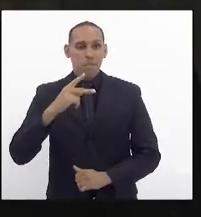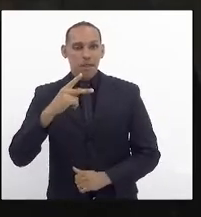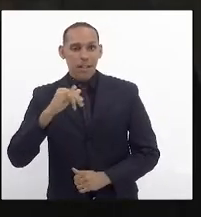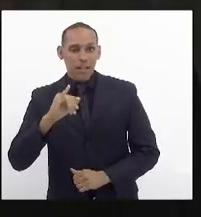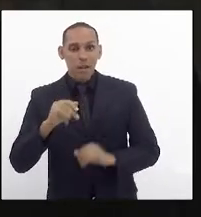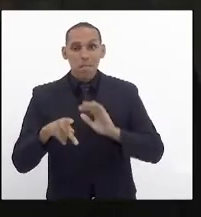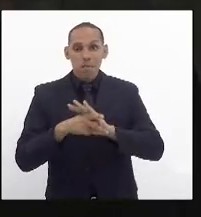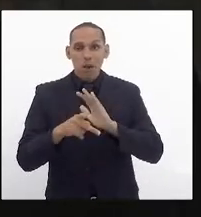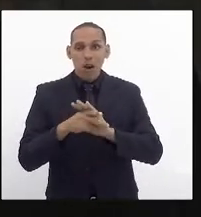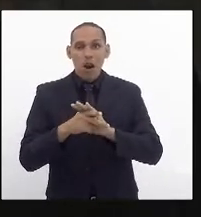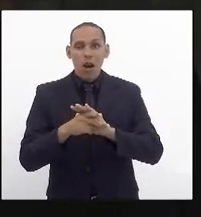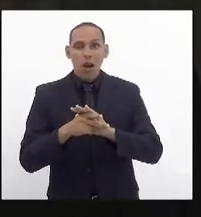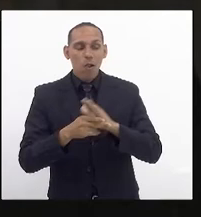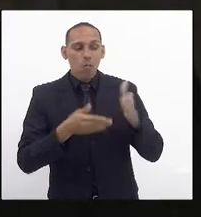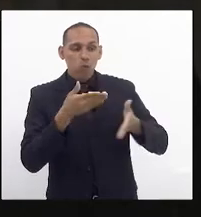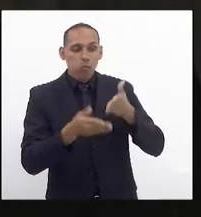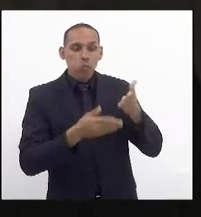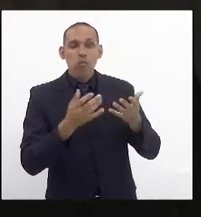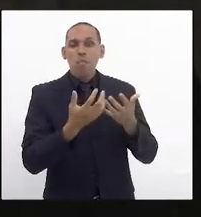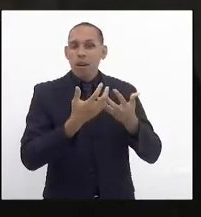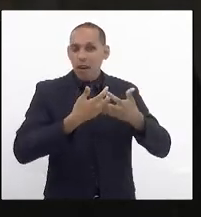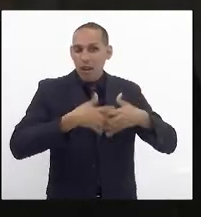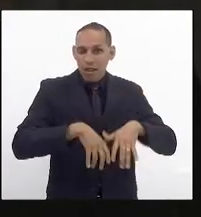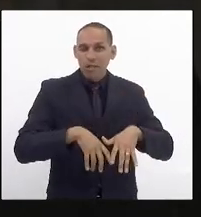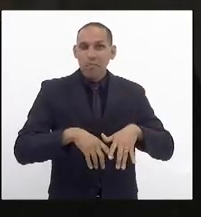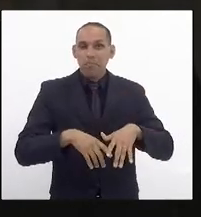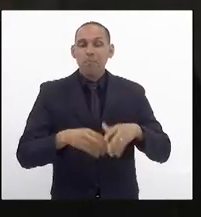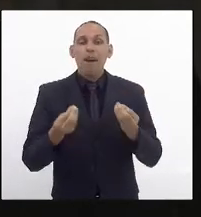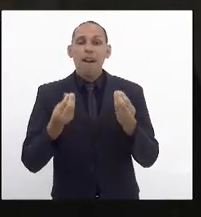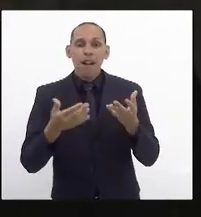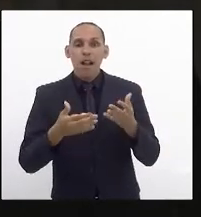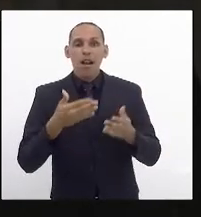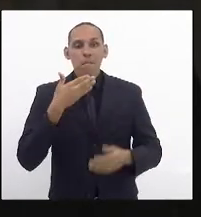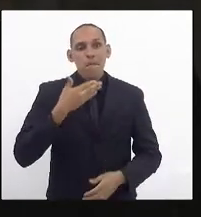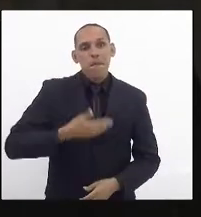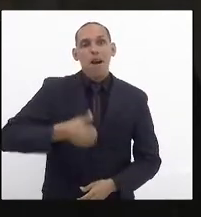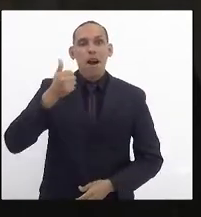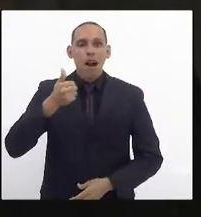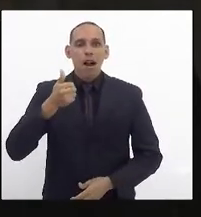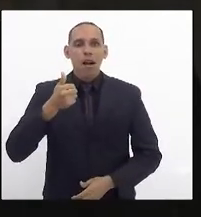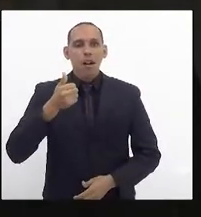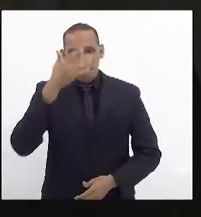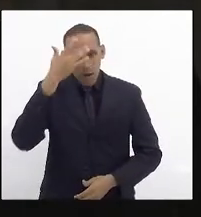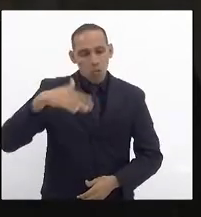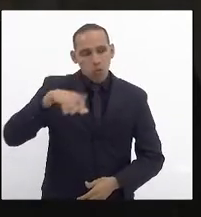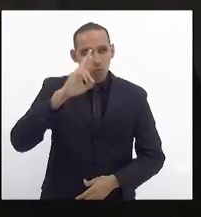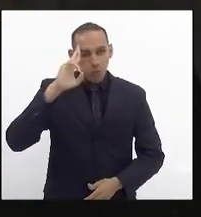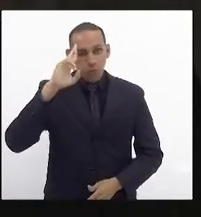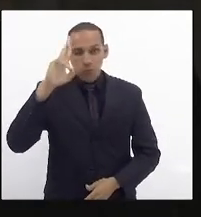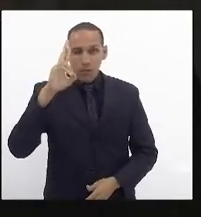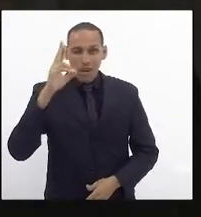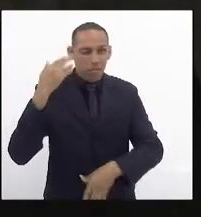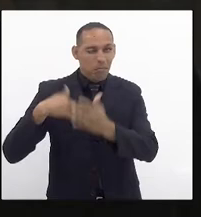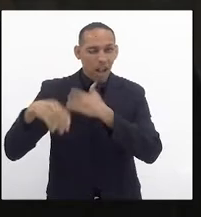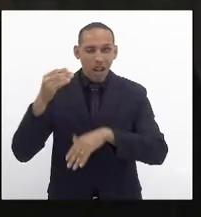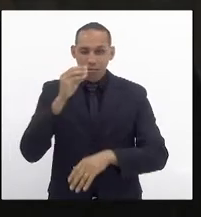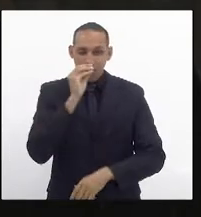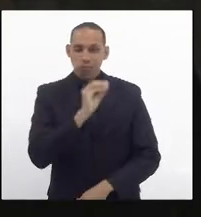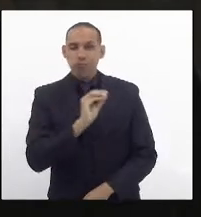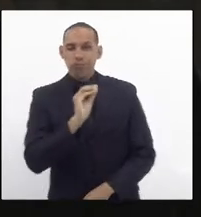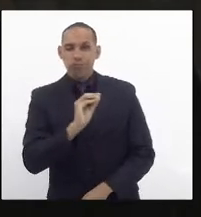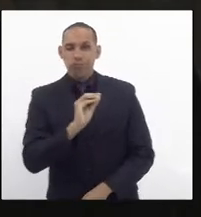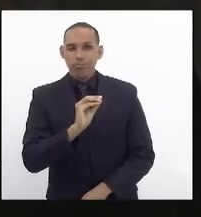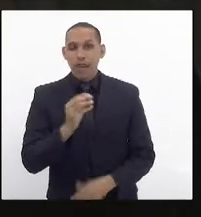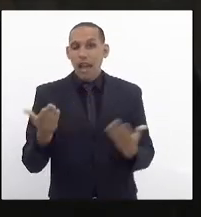trazer Melhoramentos e responsabilidade para quem é responsável e não cuidou para que